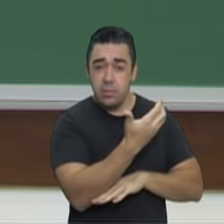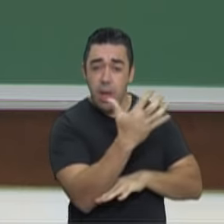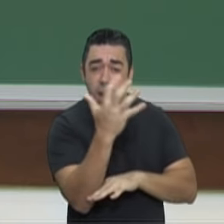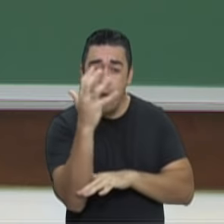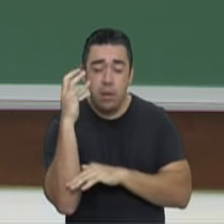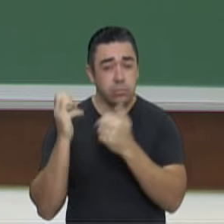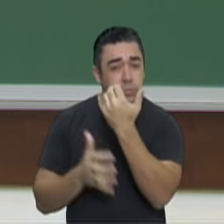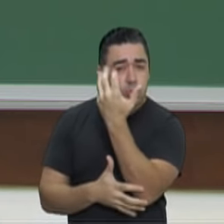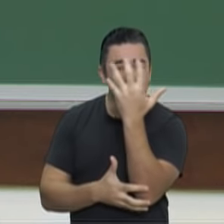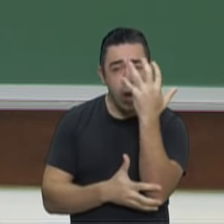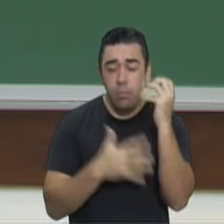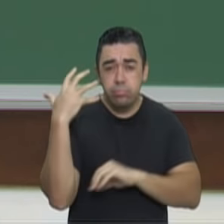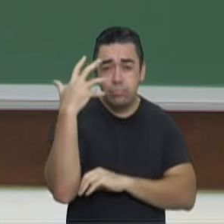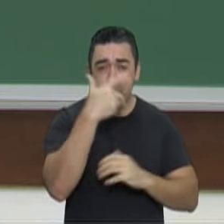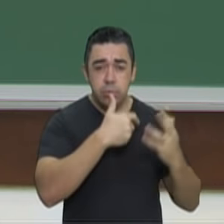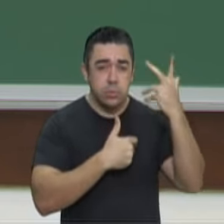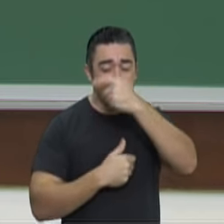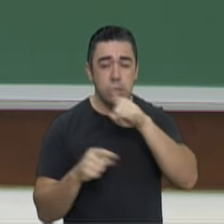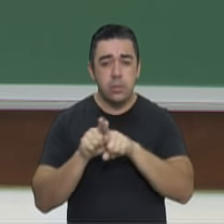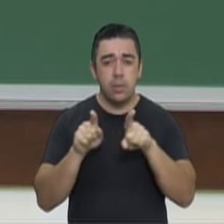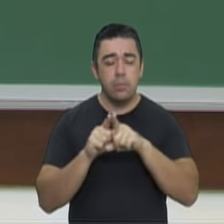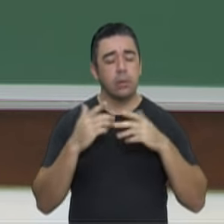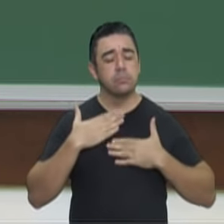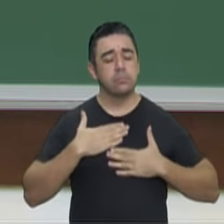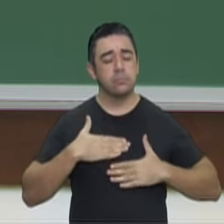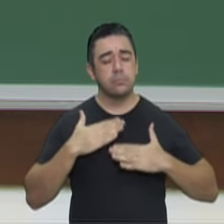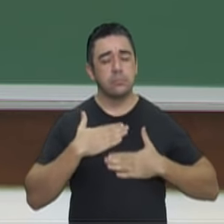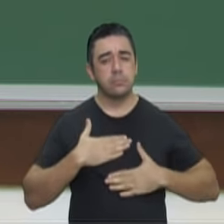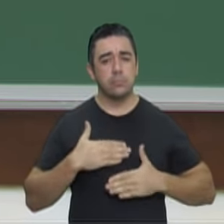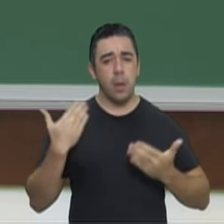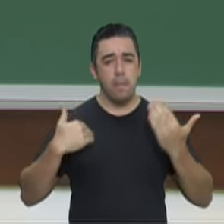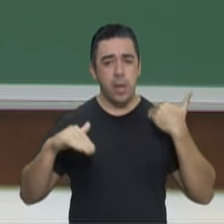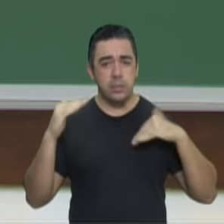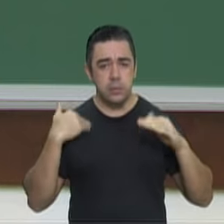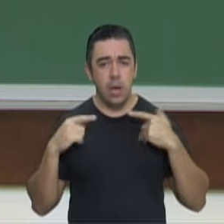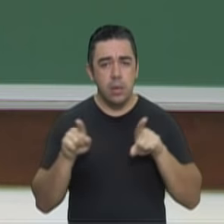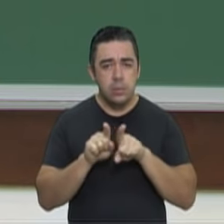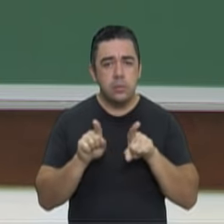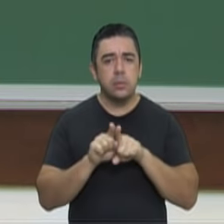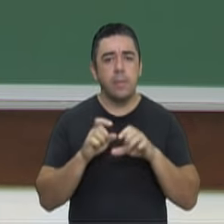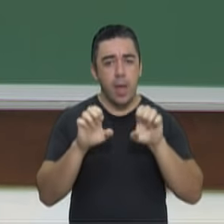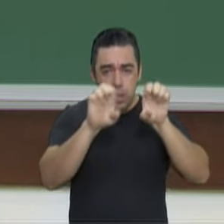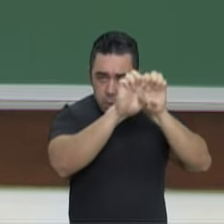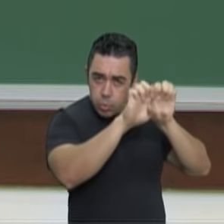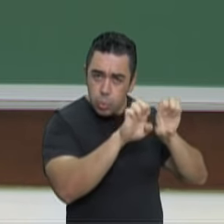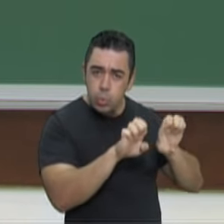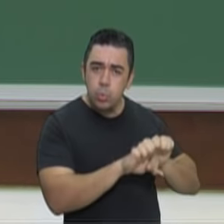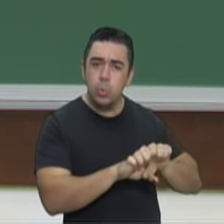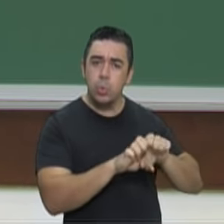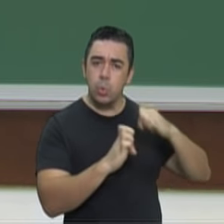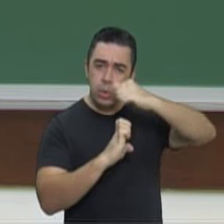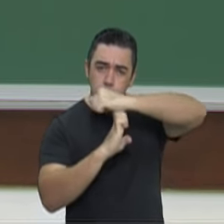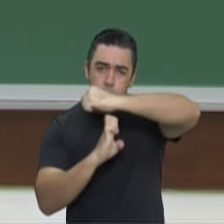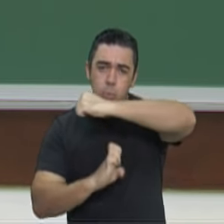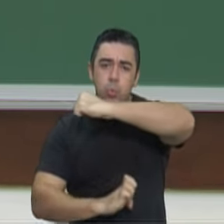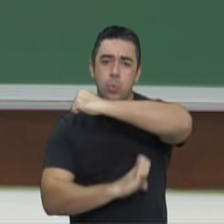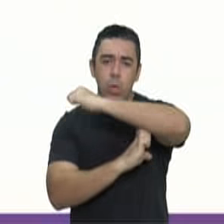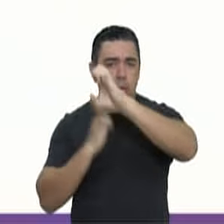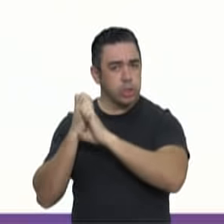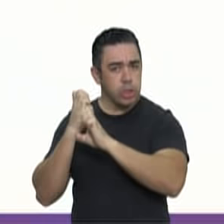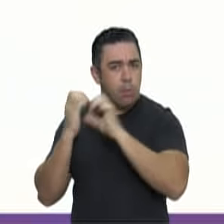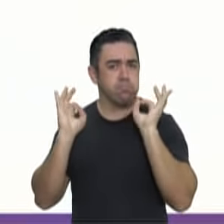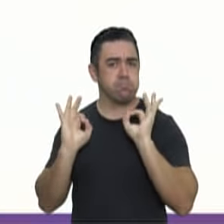pela beleza do passeio e também pela infraestrutura de engenharia utilizada na construção dessa ferrovia.